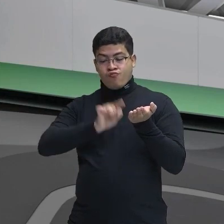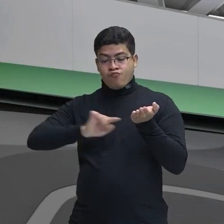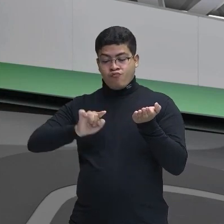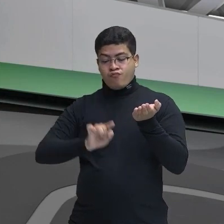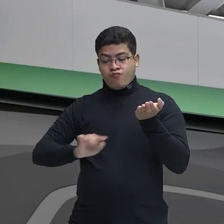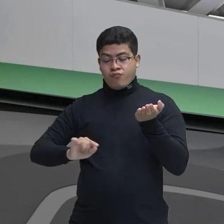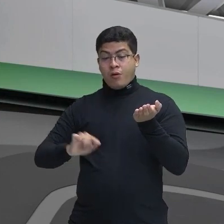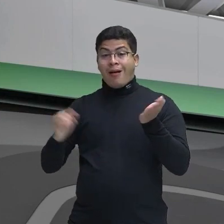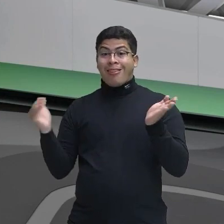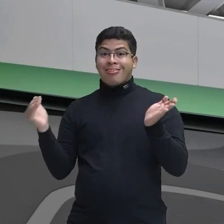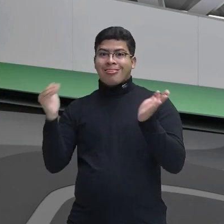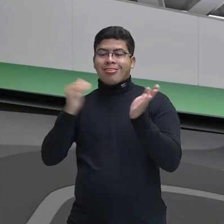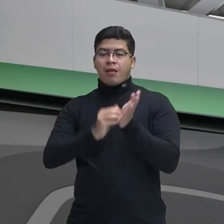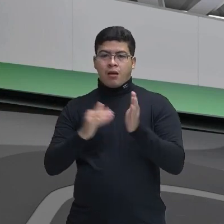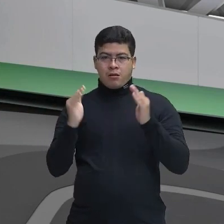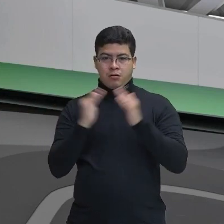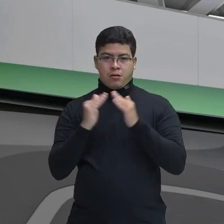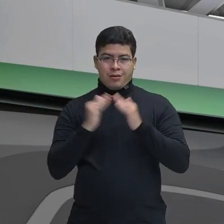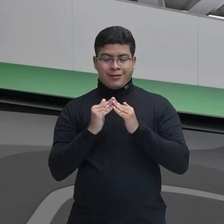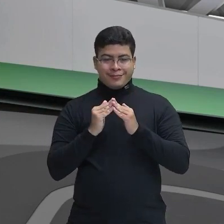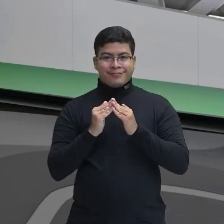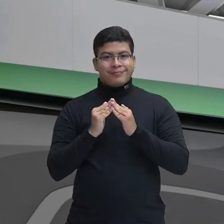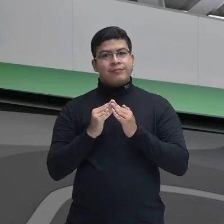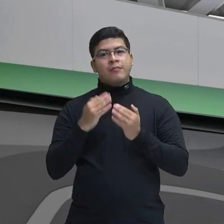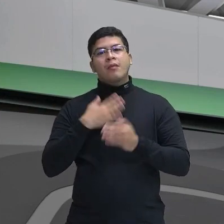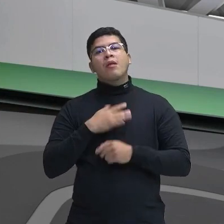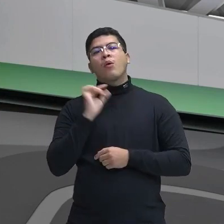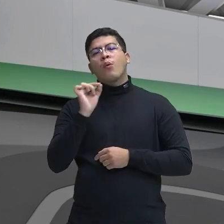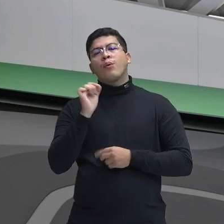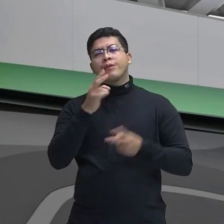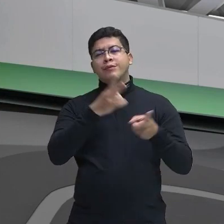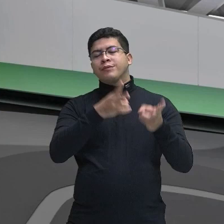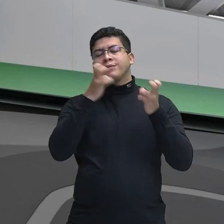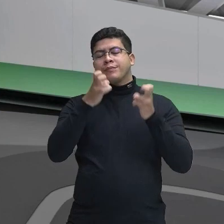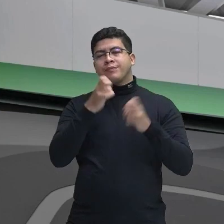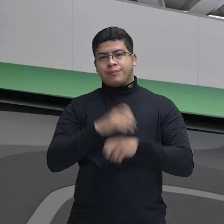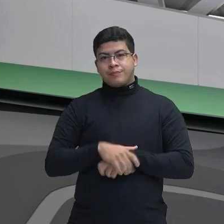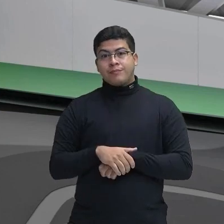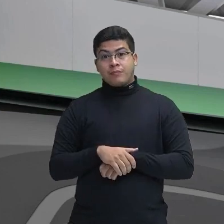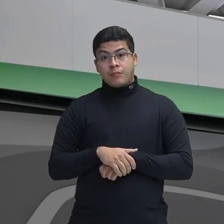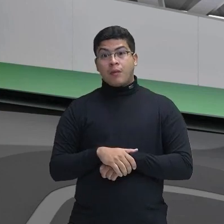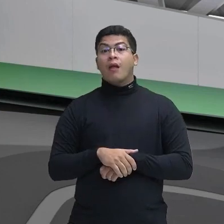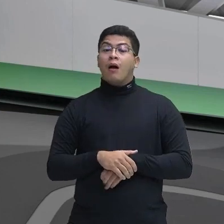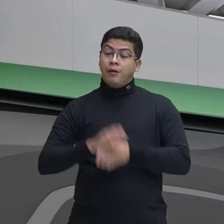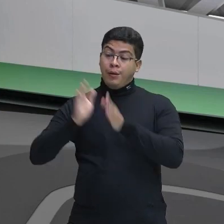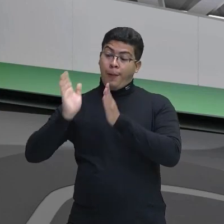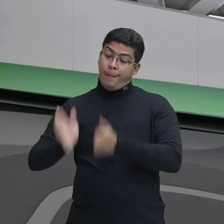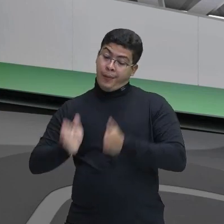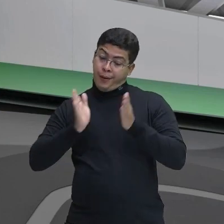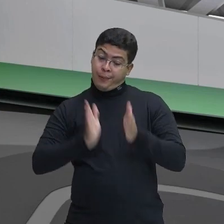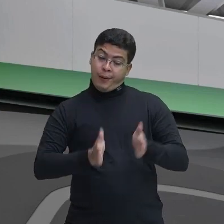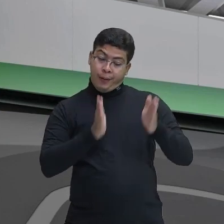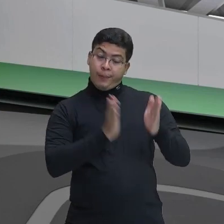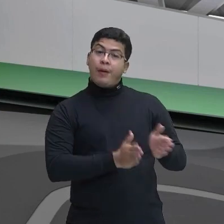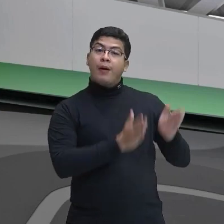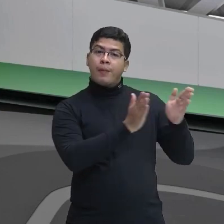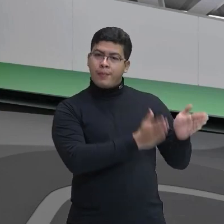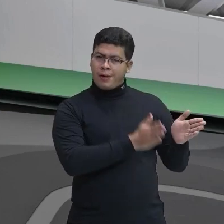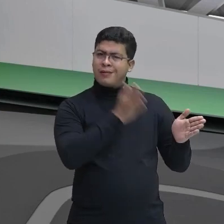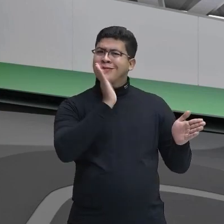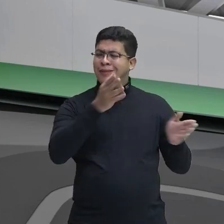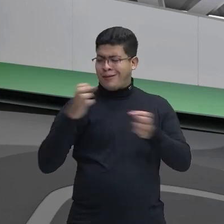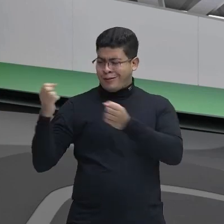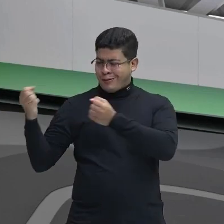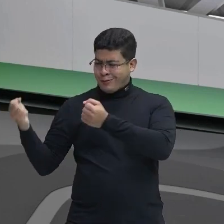na nossa casa. Então, o que a gente observa aqui nesses tanques? Justamente as etapas de tratamento de água. Qual